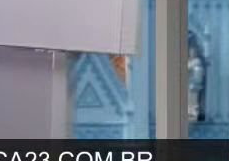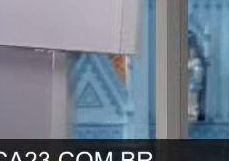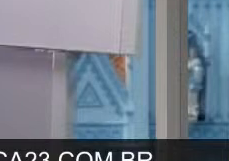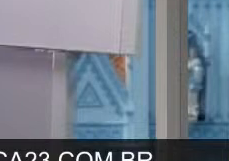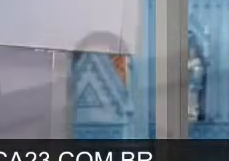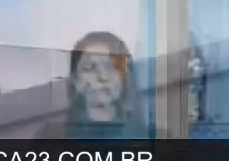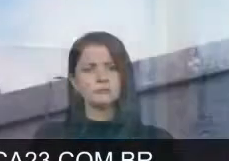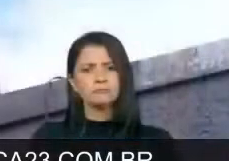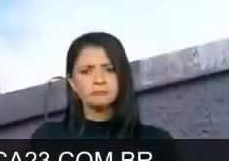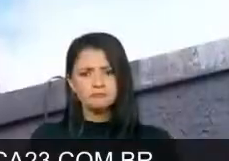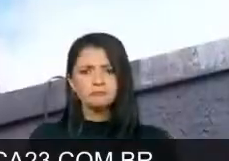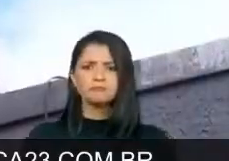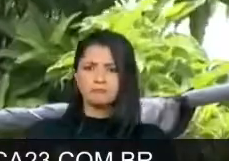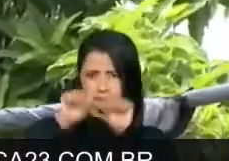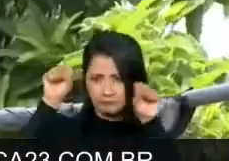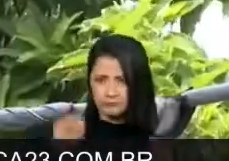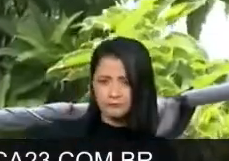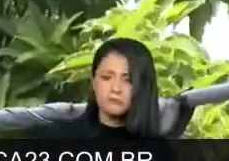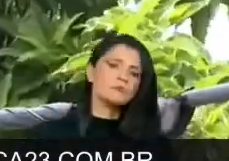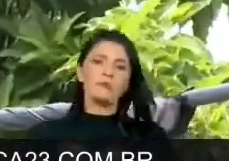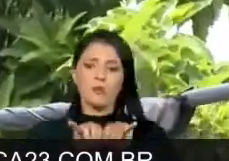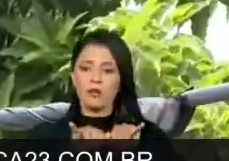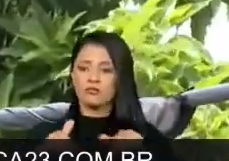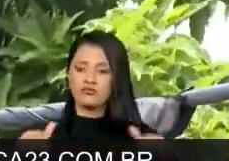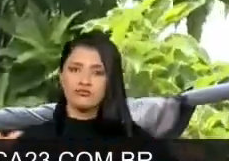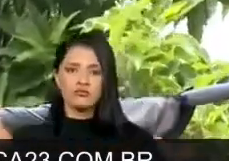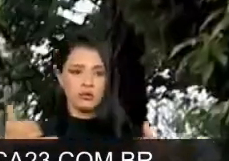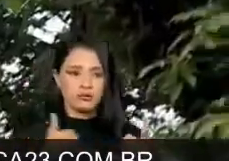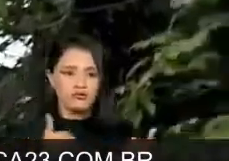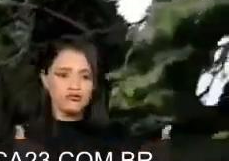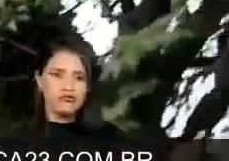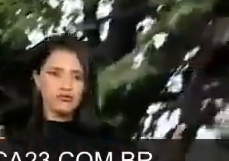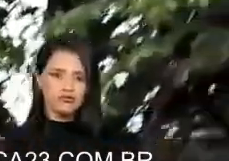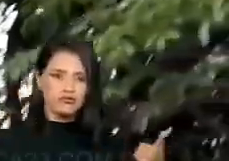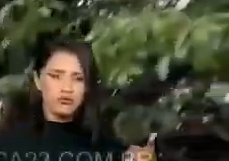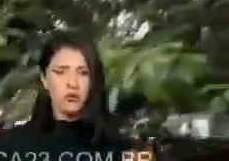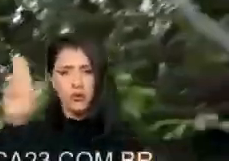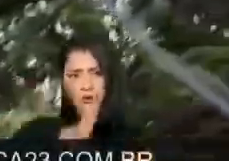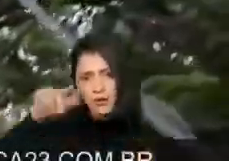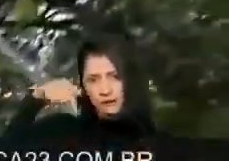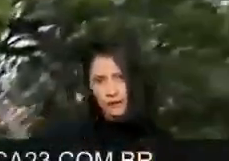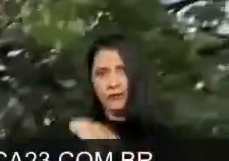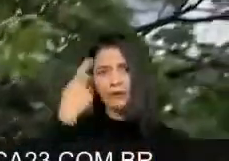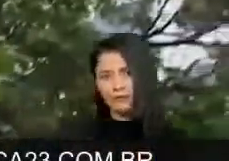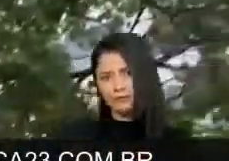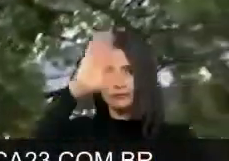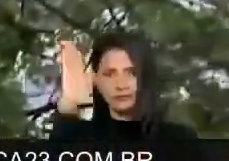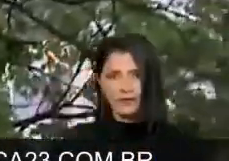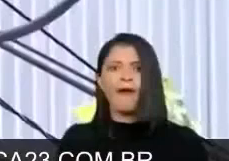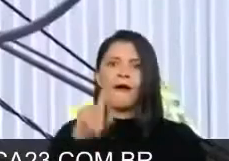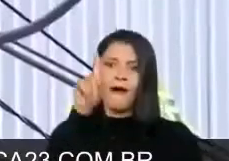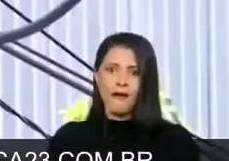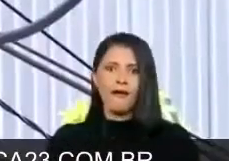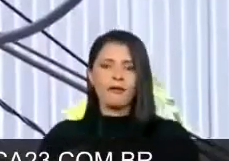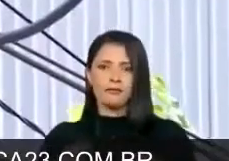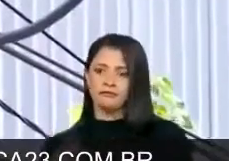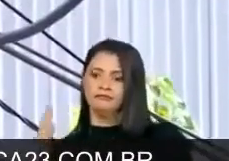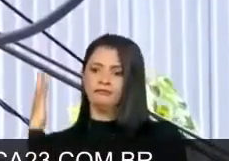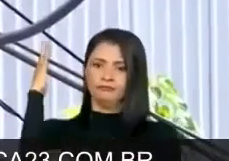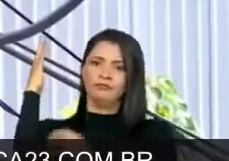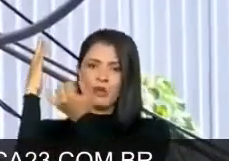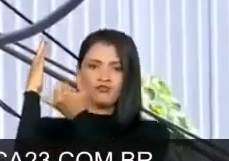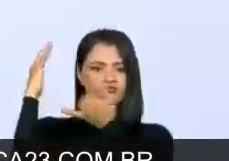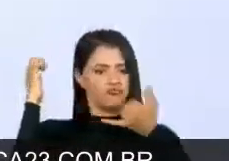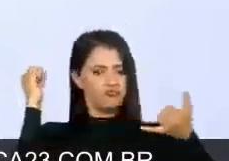eficientes. O sistema de distribuição de energia adotado no Brasil é aéreo. São cabos